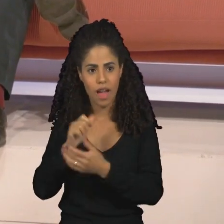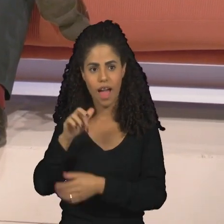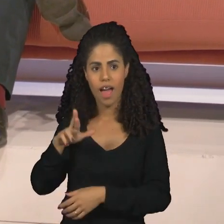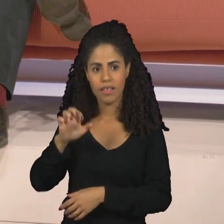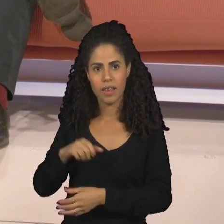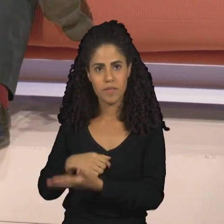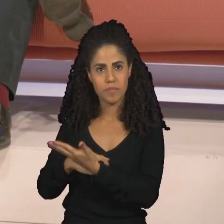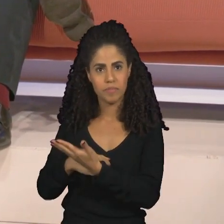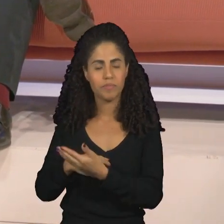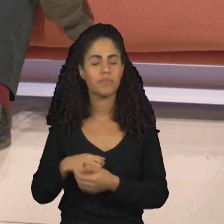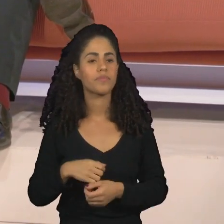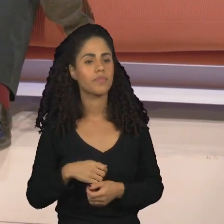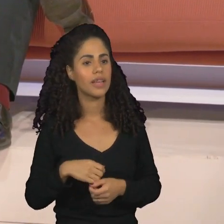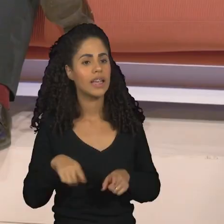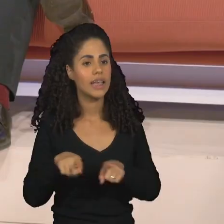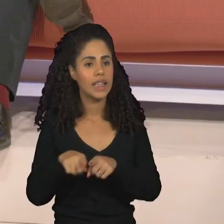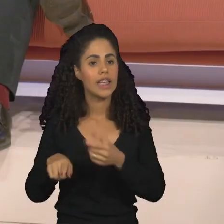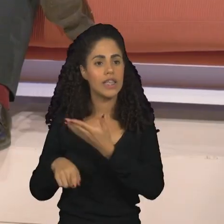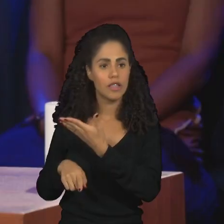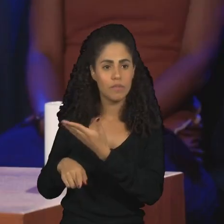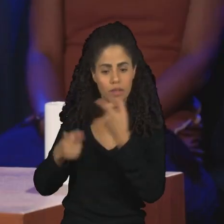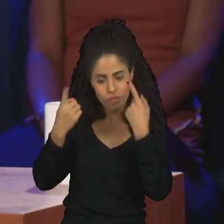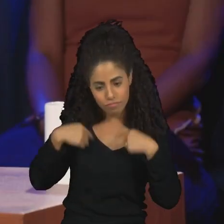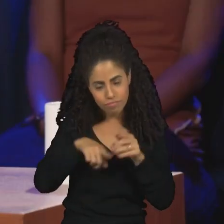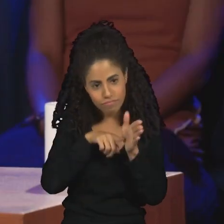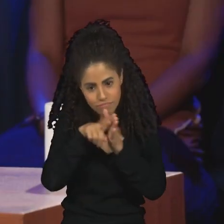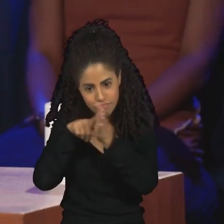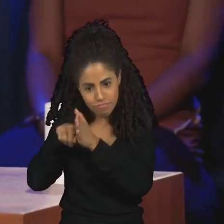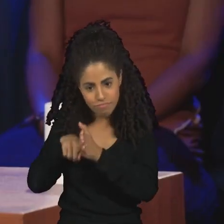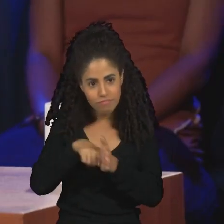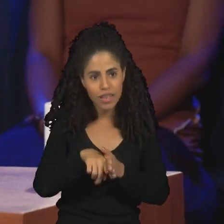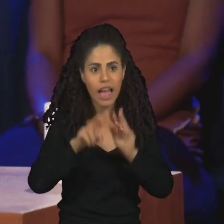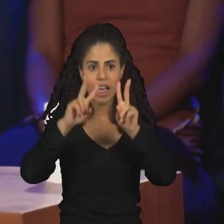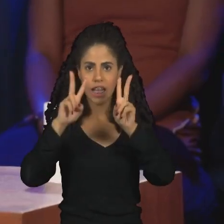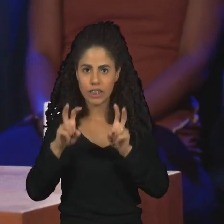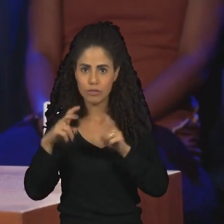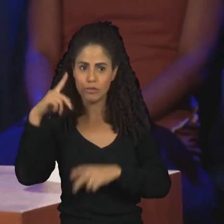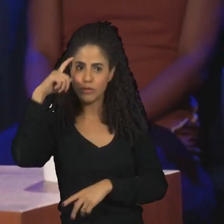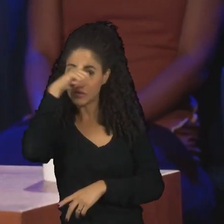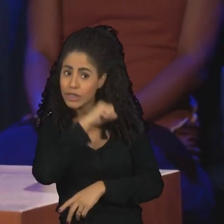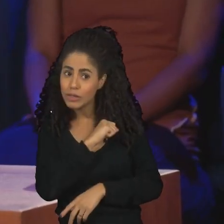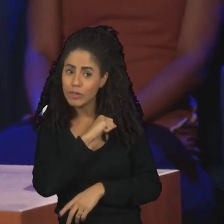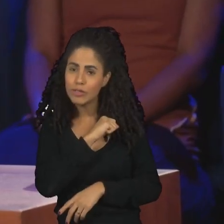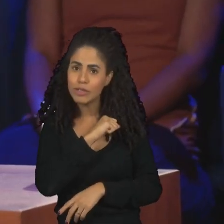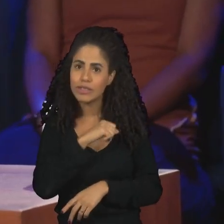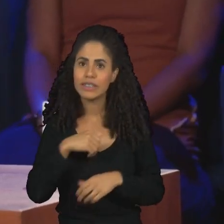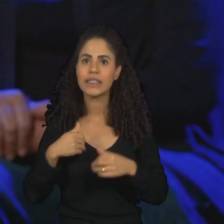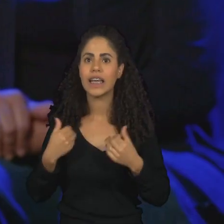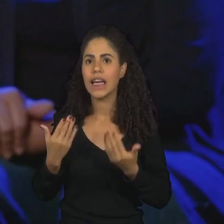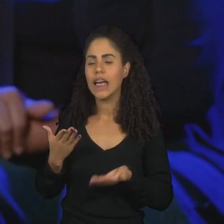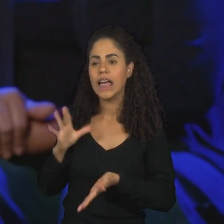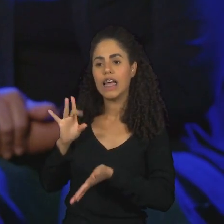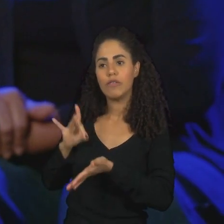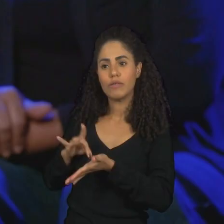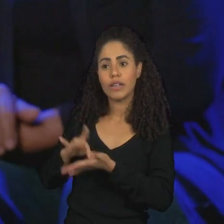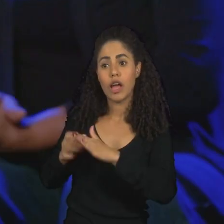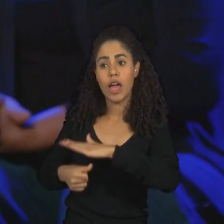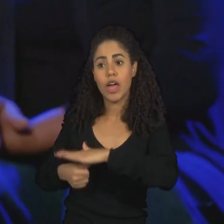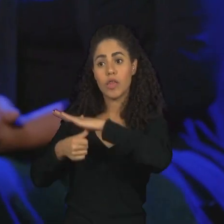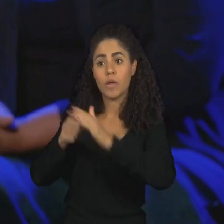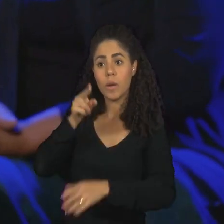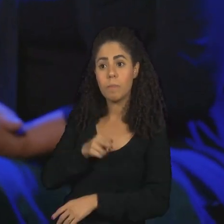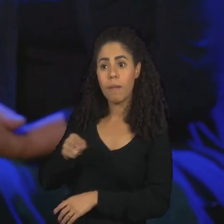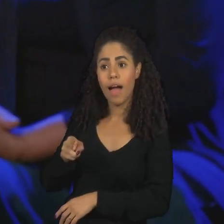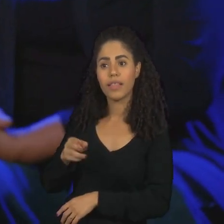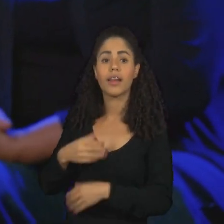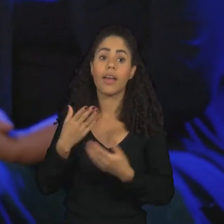né? Ele é um antropólogo de assuntos espinhosos. Opa. Pois é, menino. Estou aqui com reitor e padre.